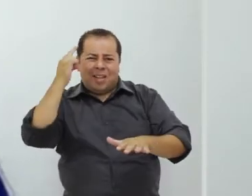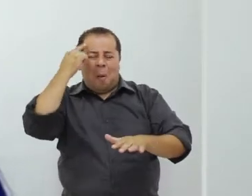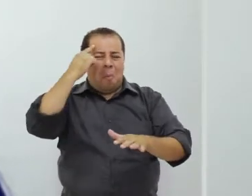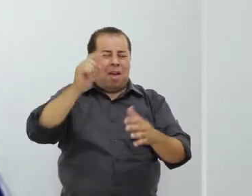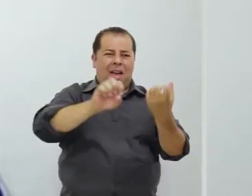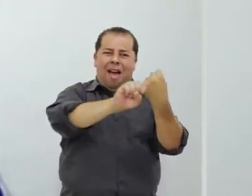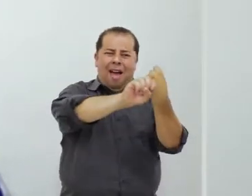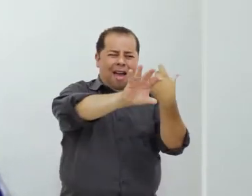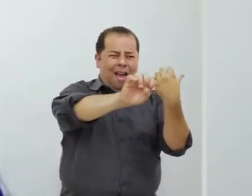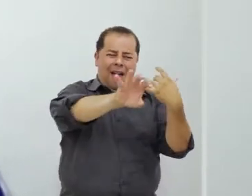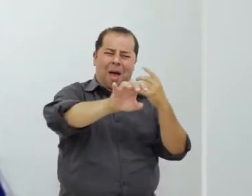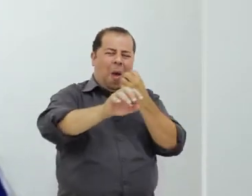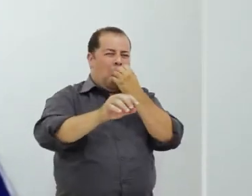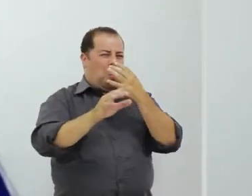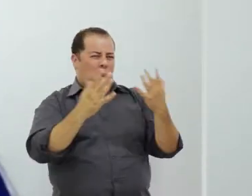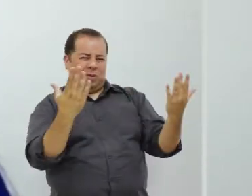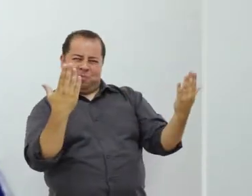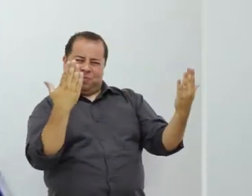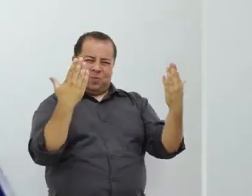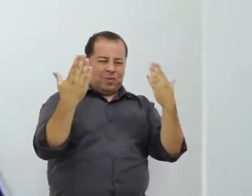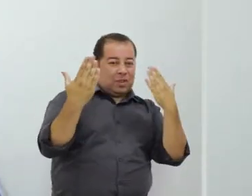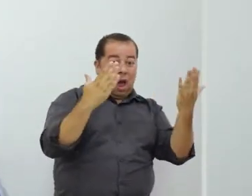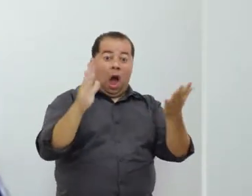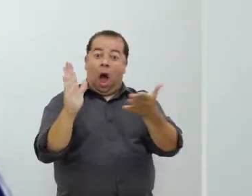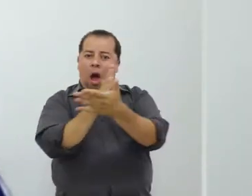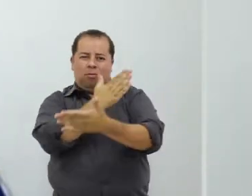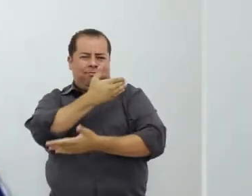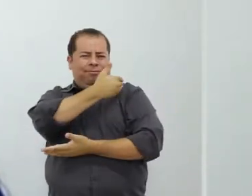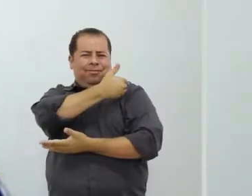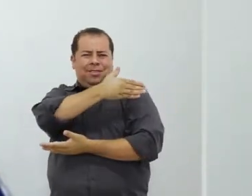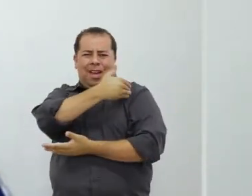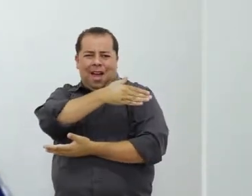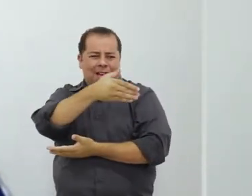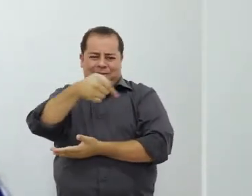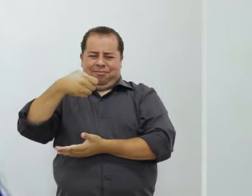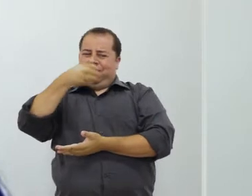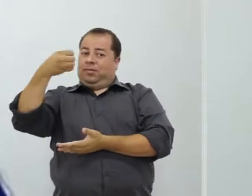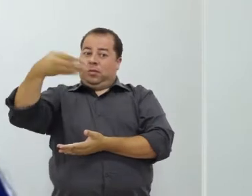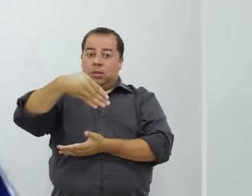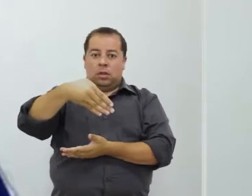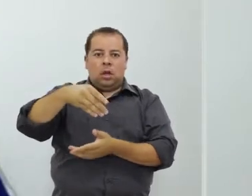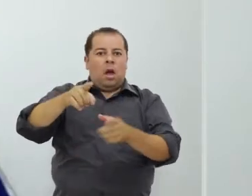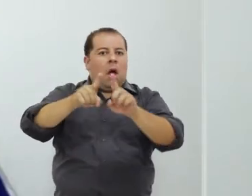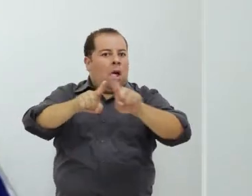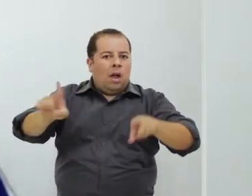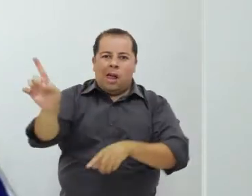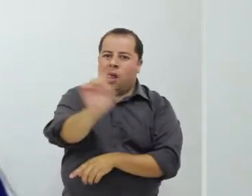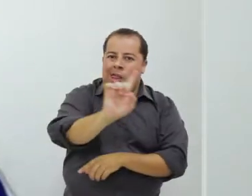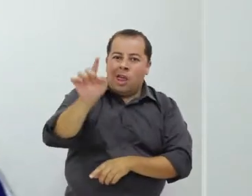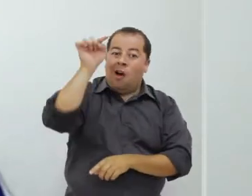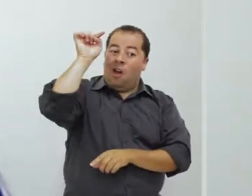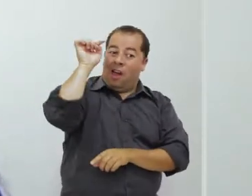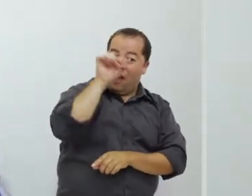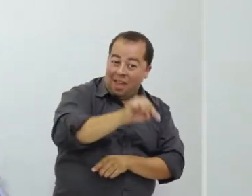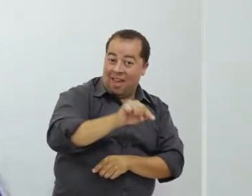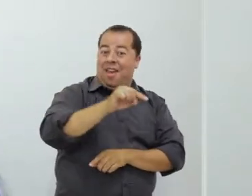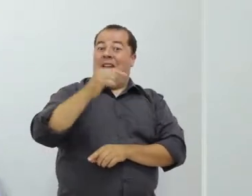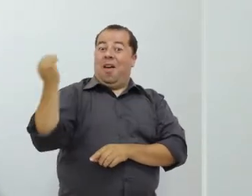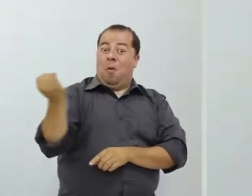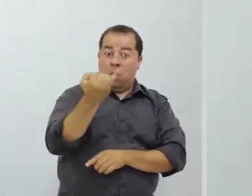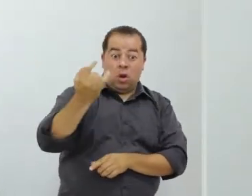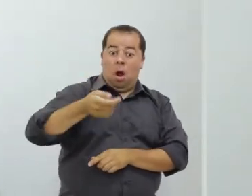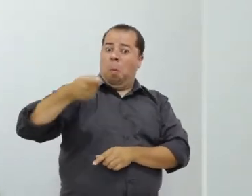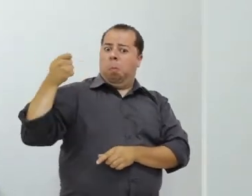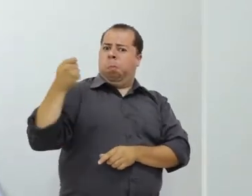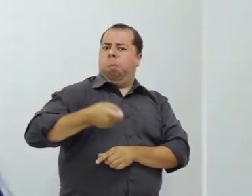ele não é um curso assim menos. Há quem tenha preconceito com relação ao curso à distância, mas eu posso dizer que ele é